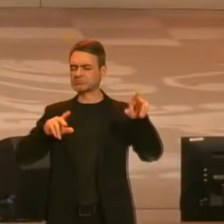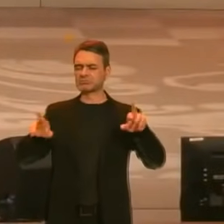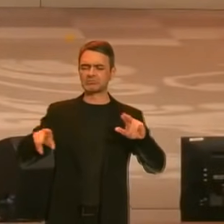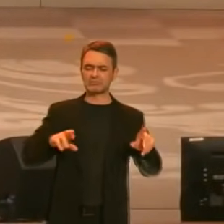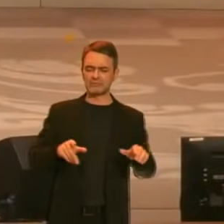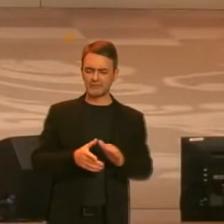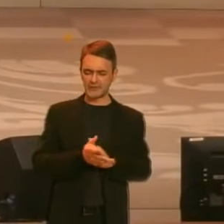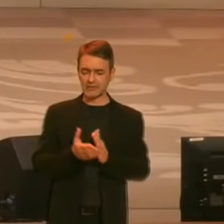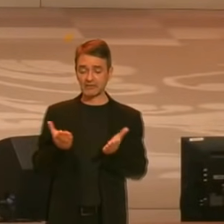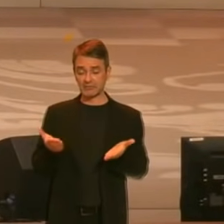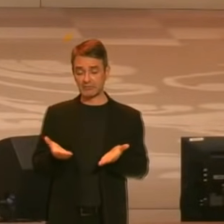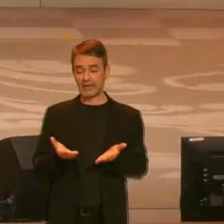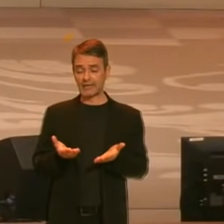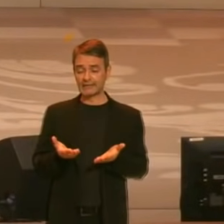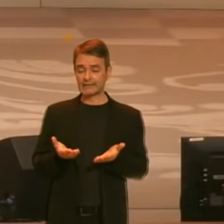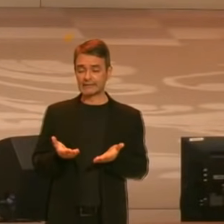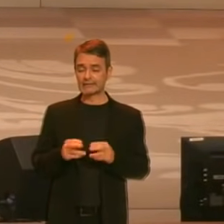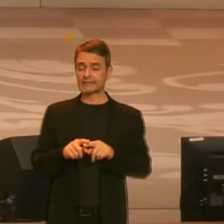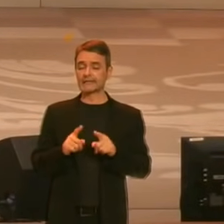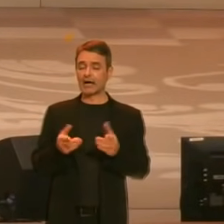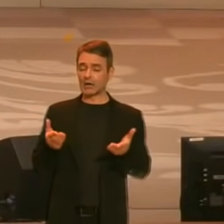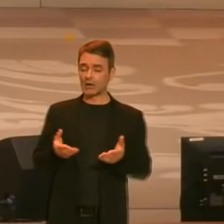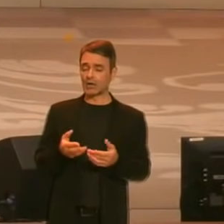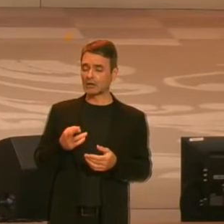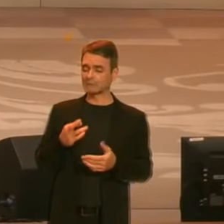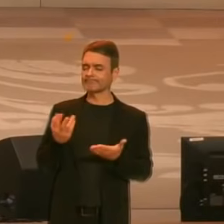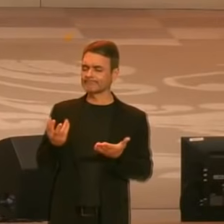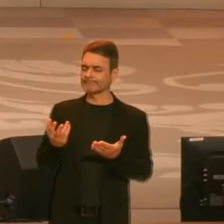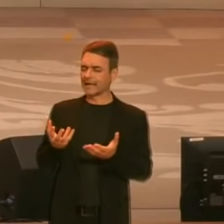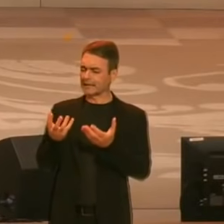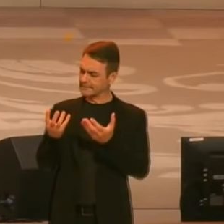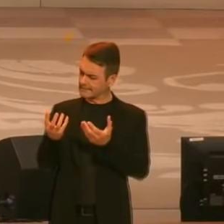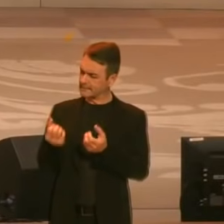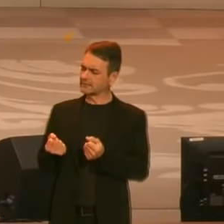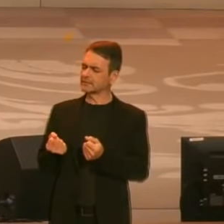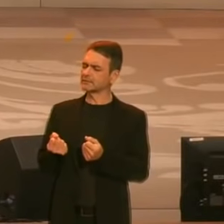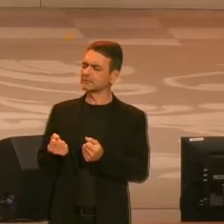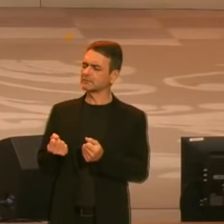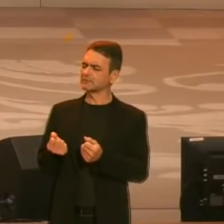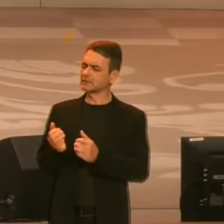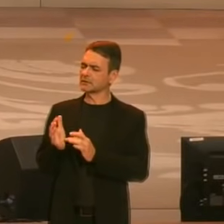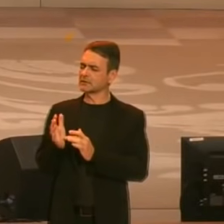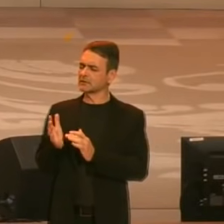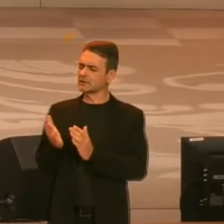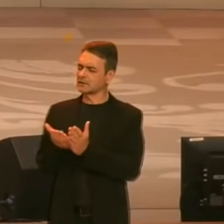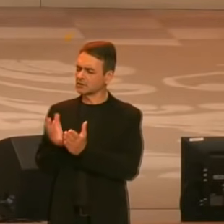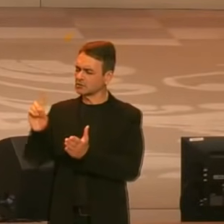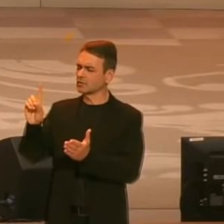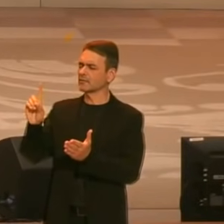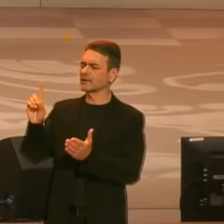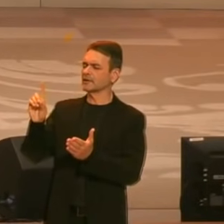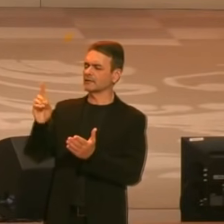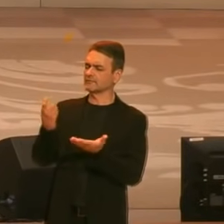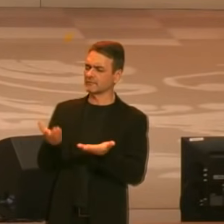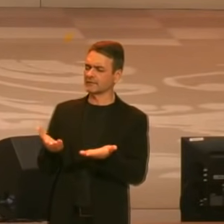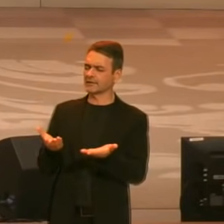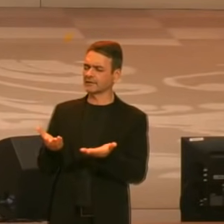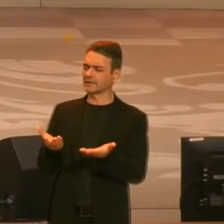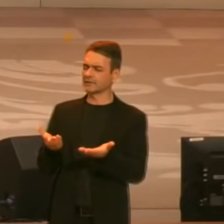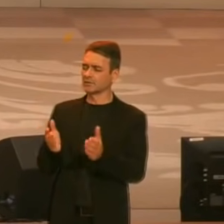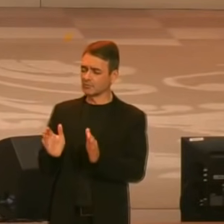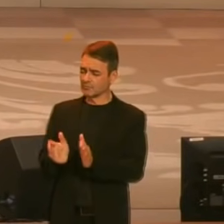que estão respondendo a Tua palavra. E nesta hora eu quero te pedir que um milagre espiritual